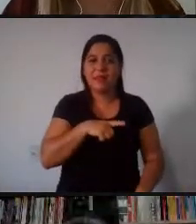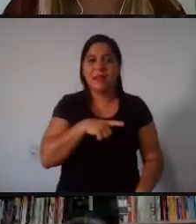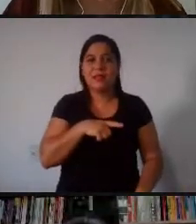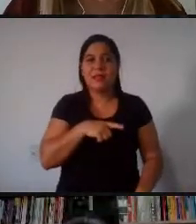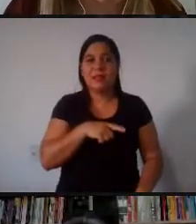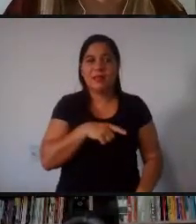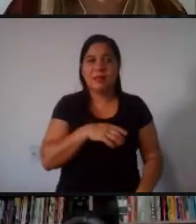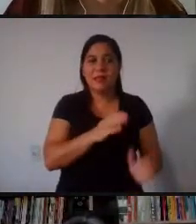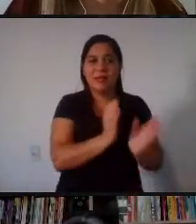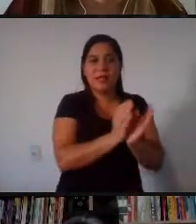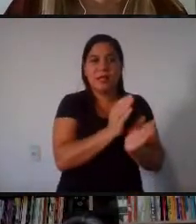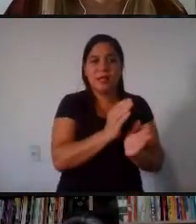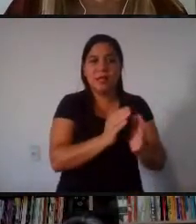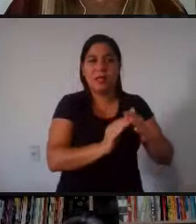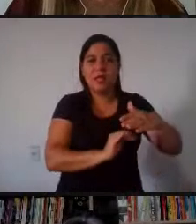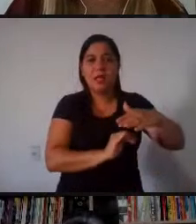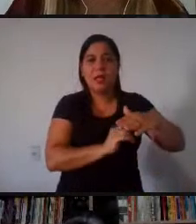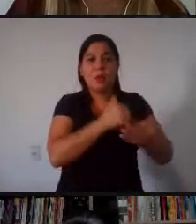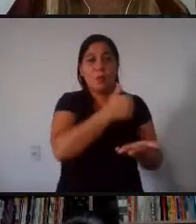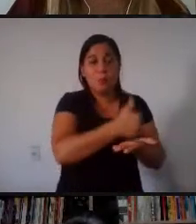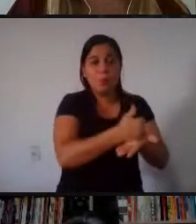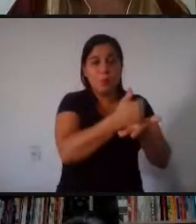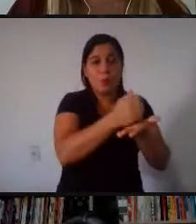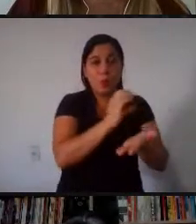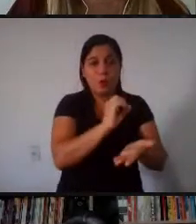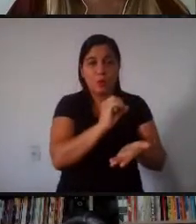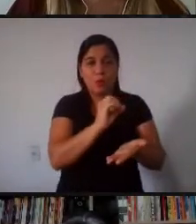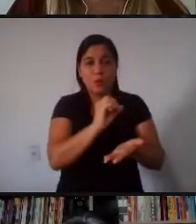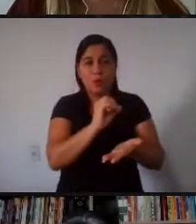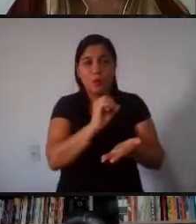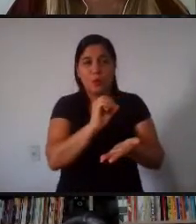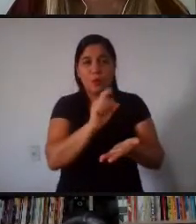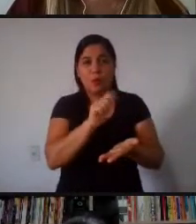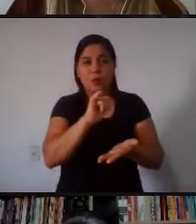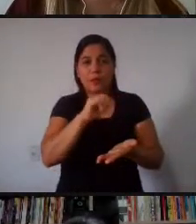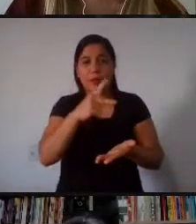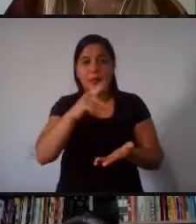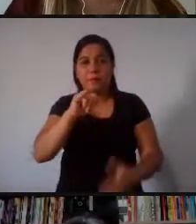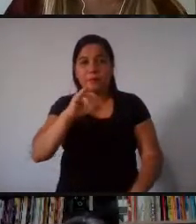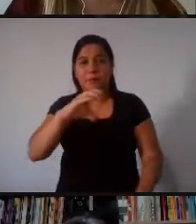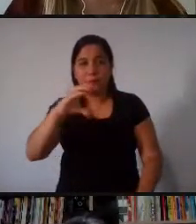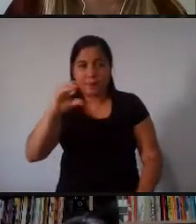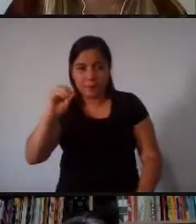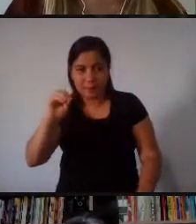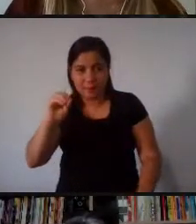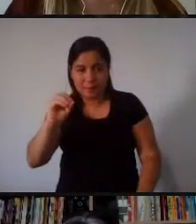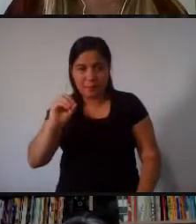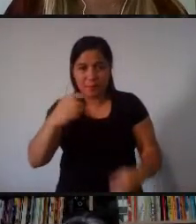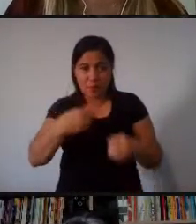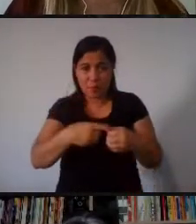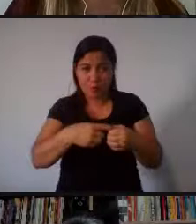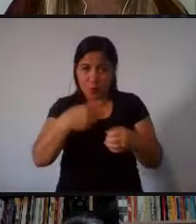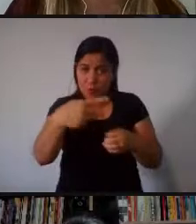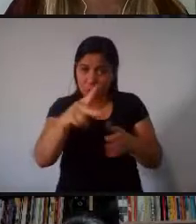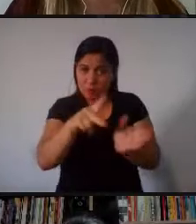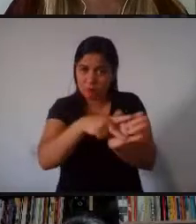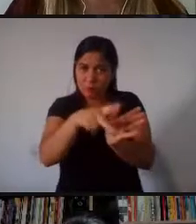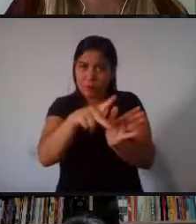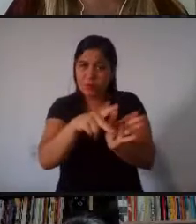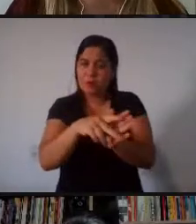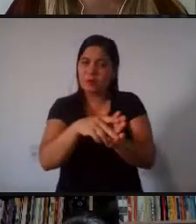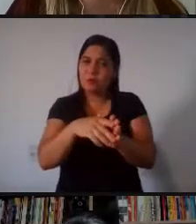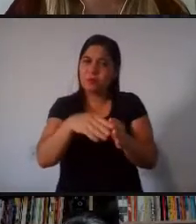sua cidade, se inscreva lá. É grátis e é muito divertido. Você vai aprender muitas, muitas coisas. E por isso, acho